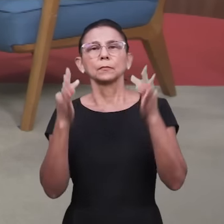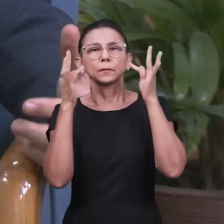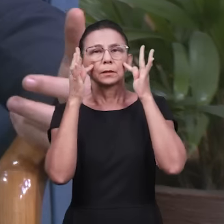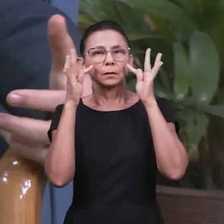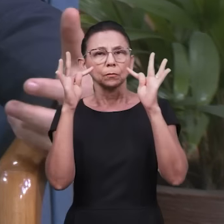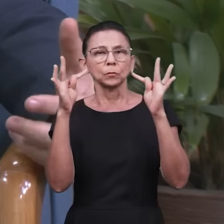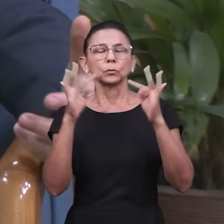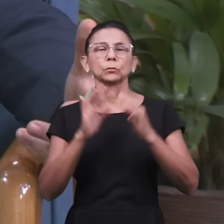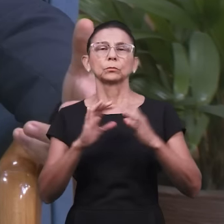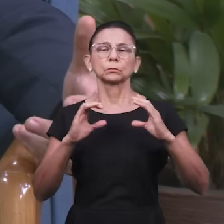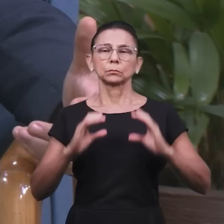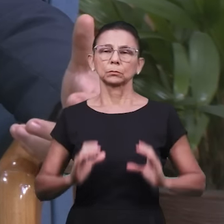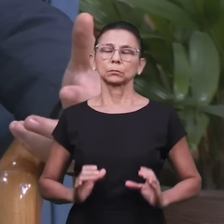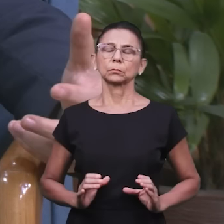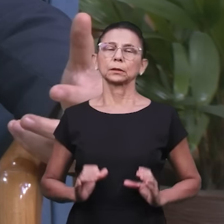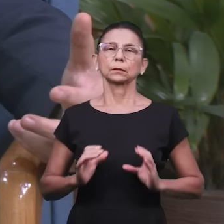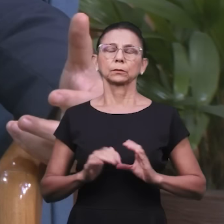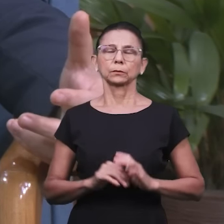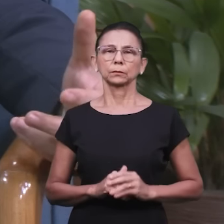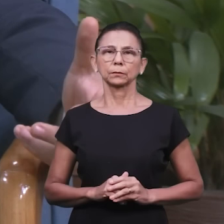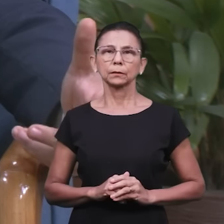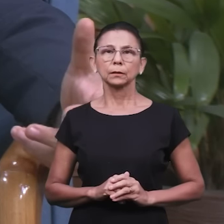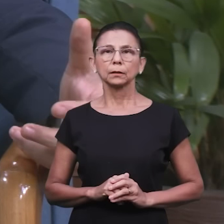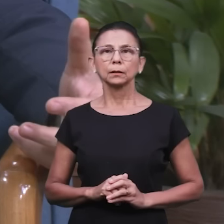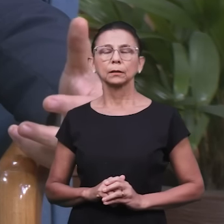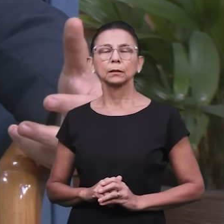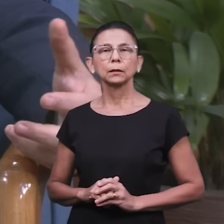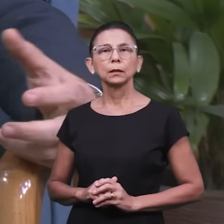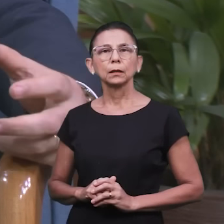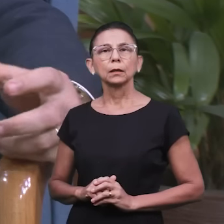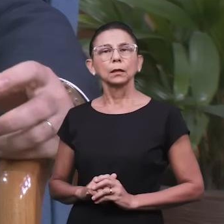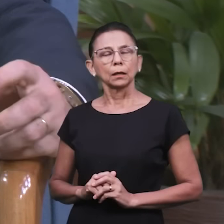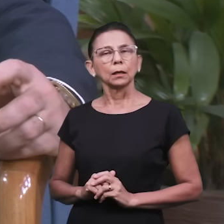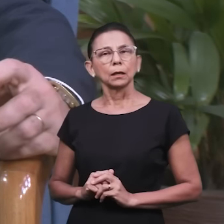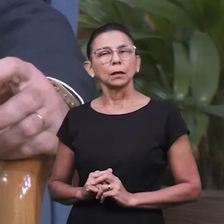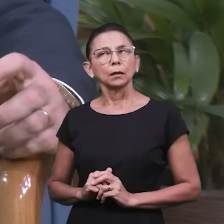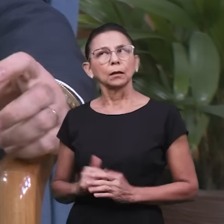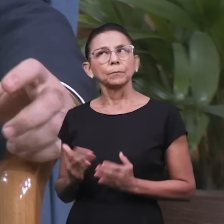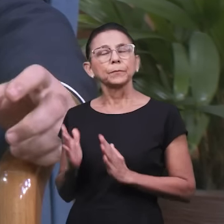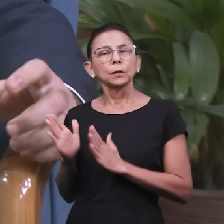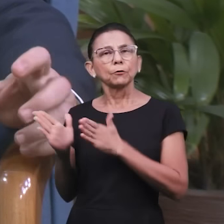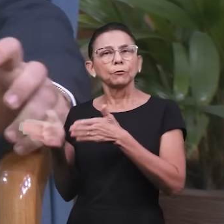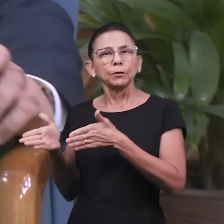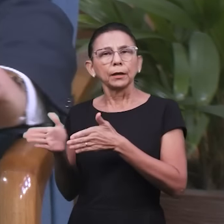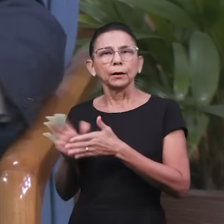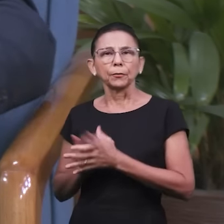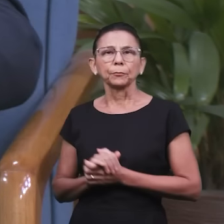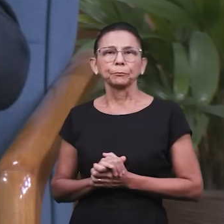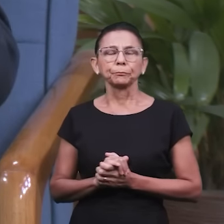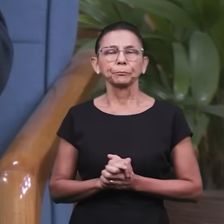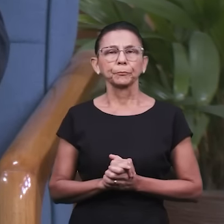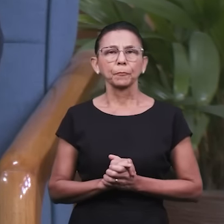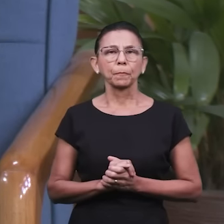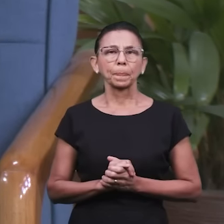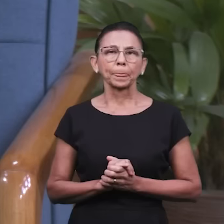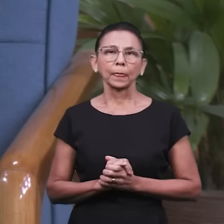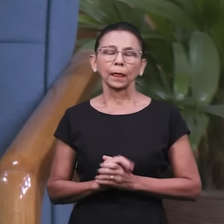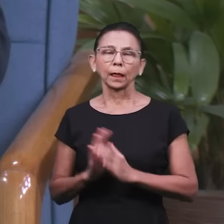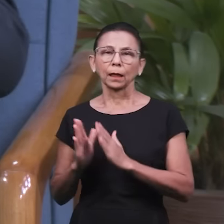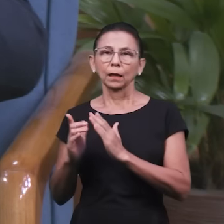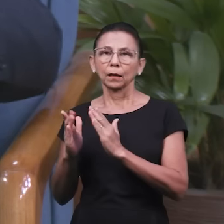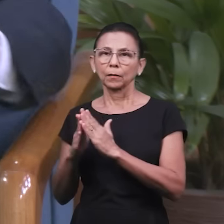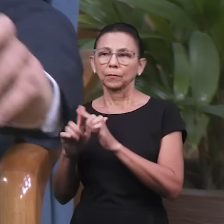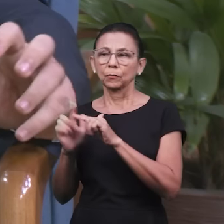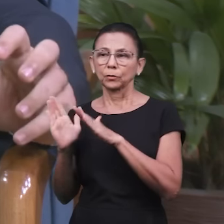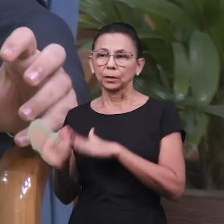né, e a gente diz a igreja fiel, aquela, né, porque ambas, a fiel